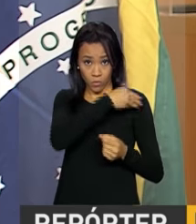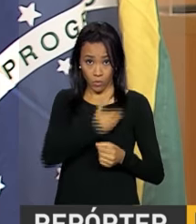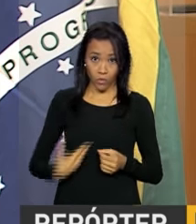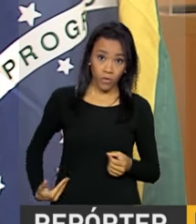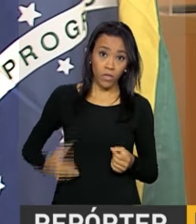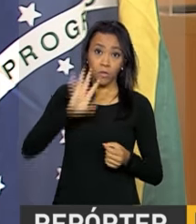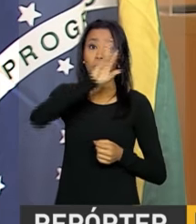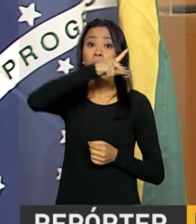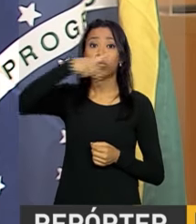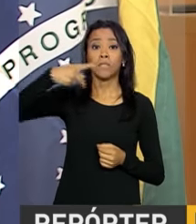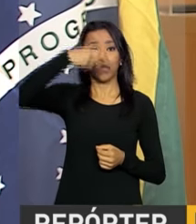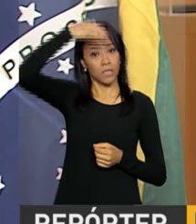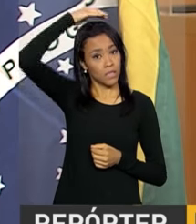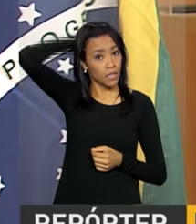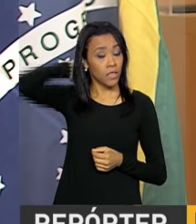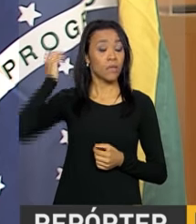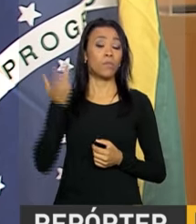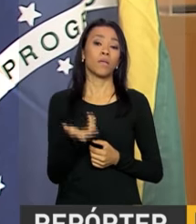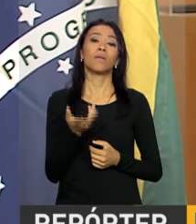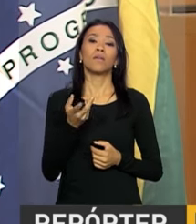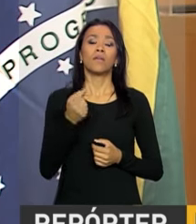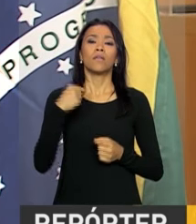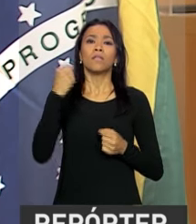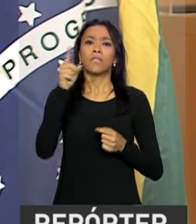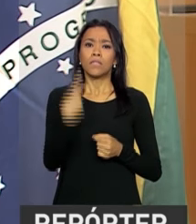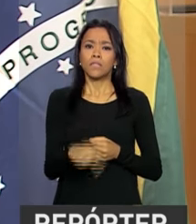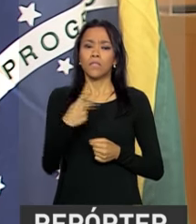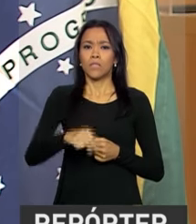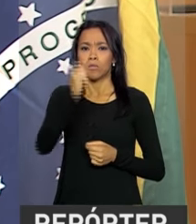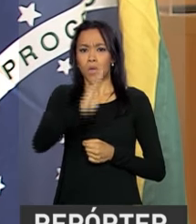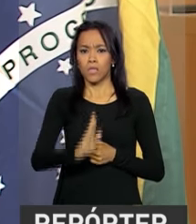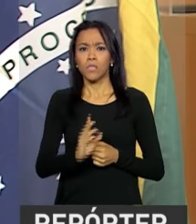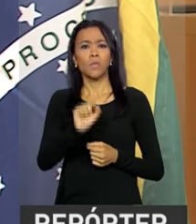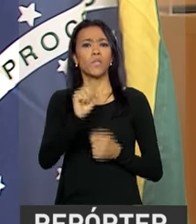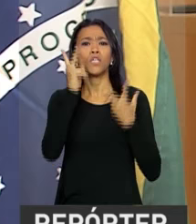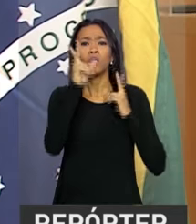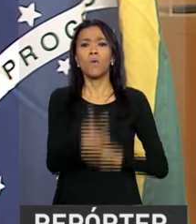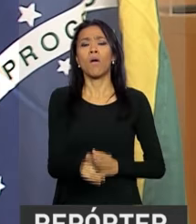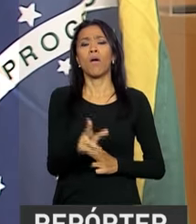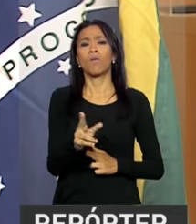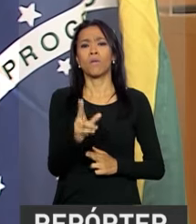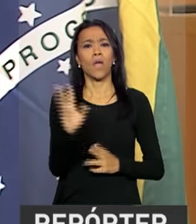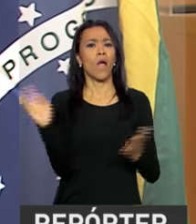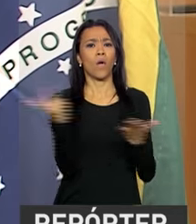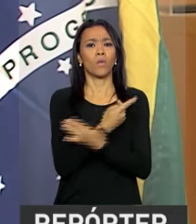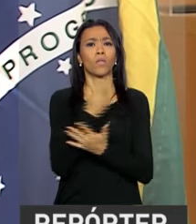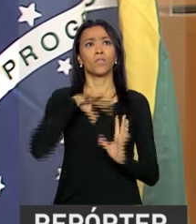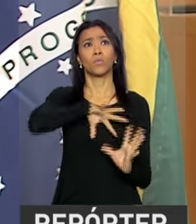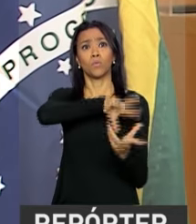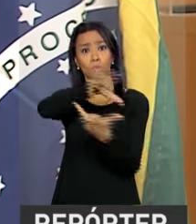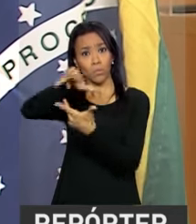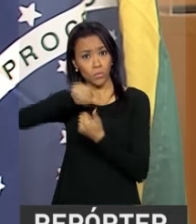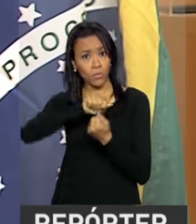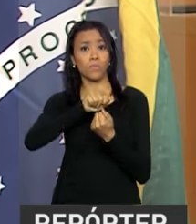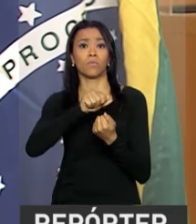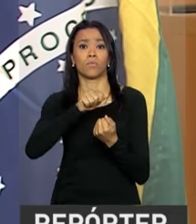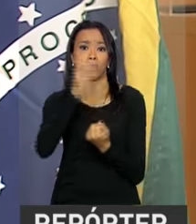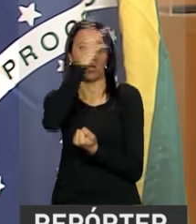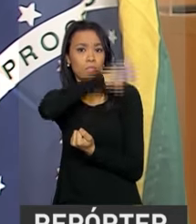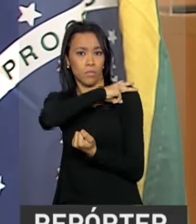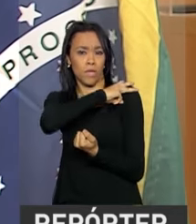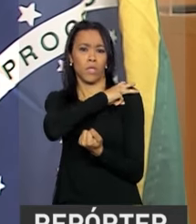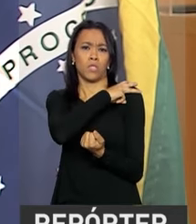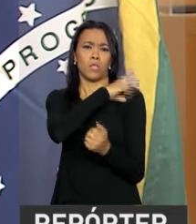eh nivelar a educação no nível médio do Brasil com o que ocorre na maior parte do mundo eu diria todo mundo